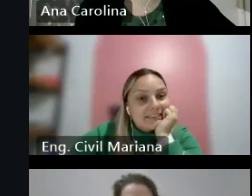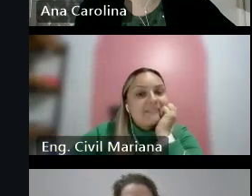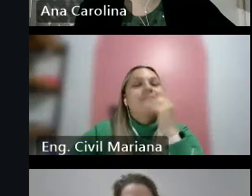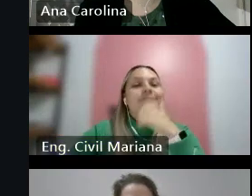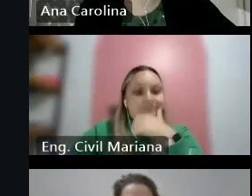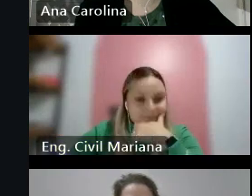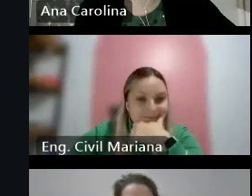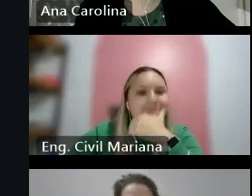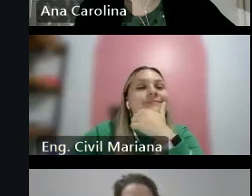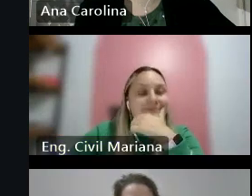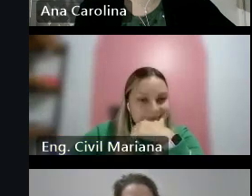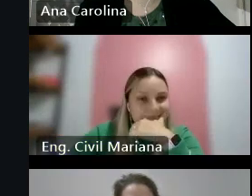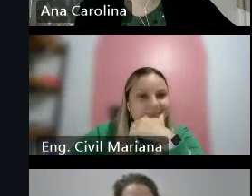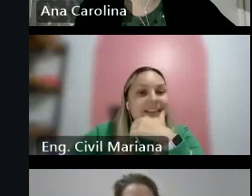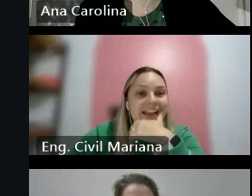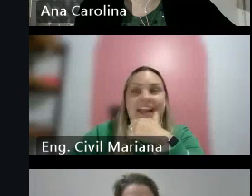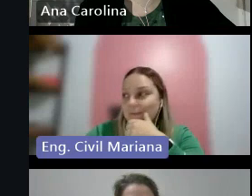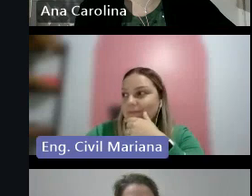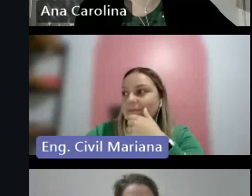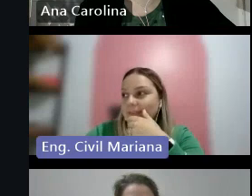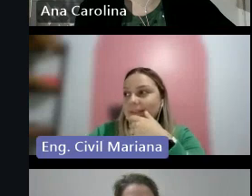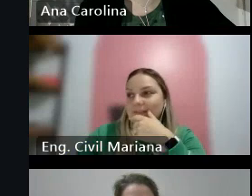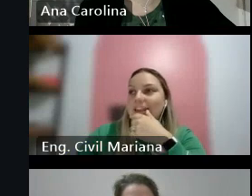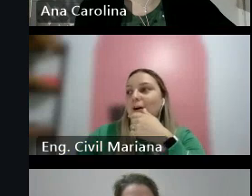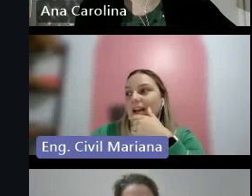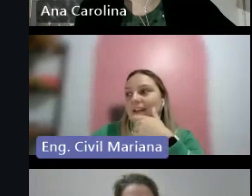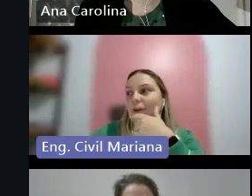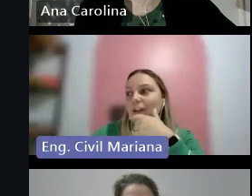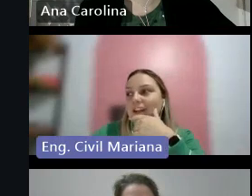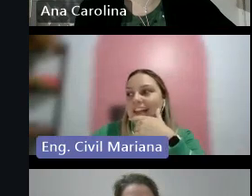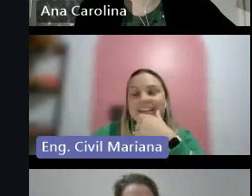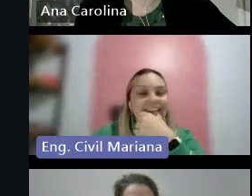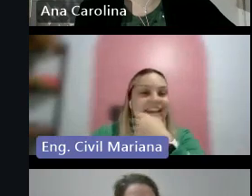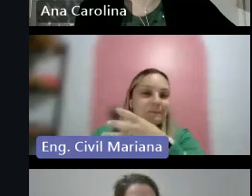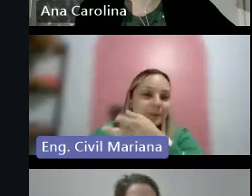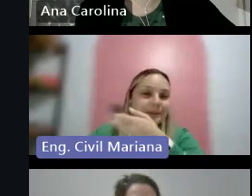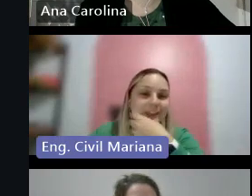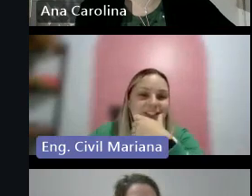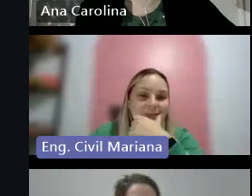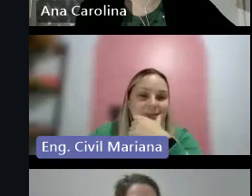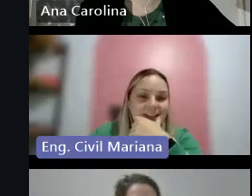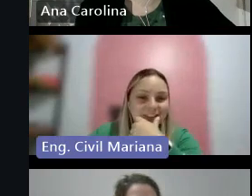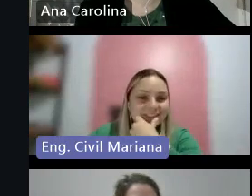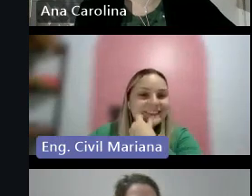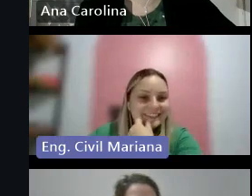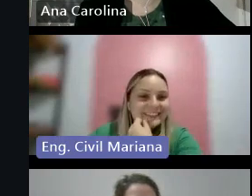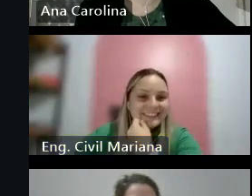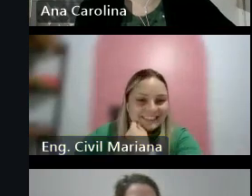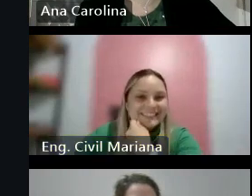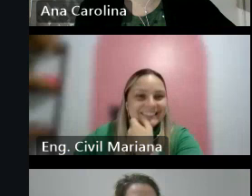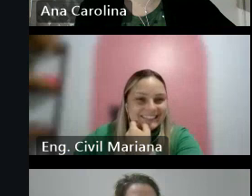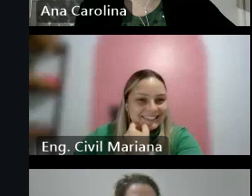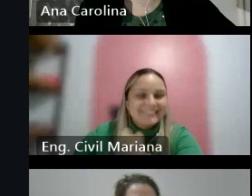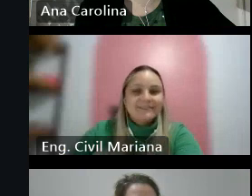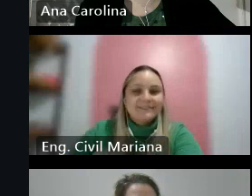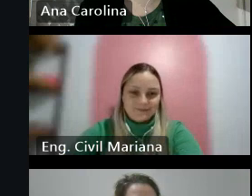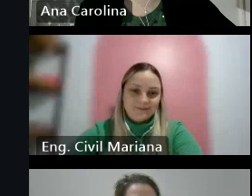fazia manual do proprietário. É. O pessoal não passa Eu hoje coloquei aqui que é Tinha- popularmente chamado. E